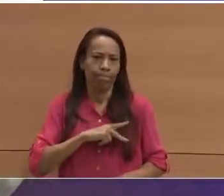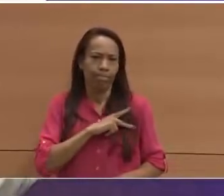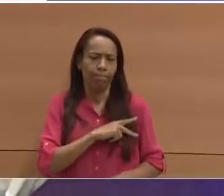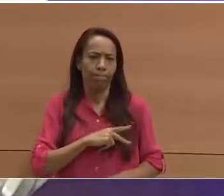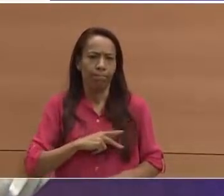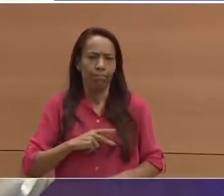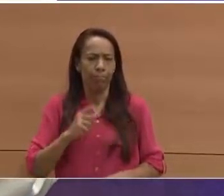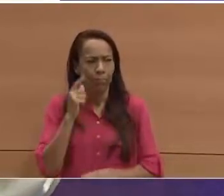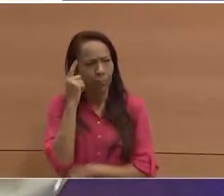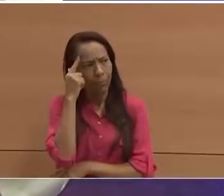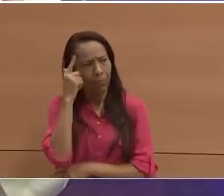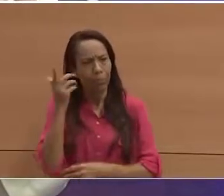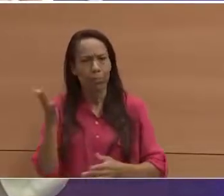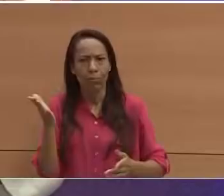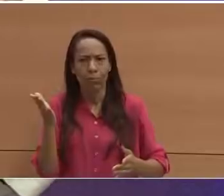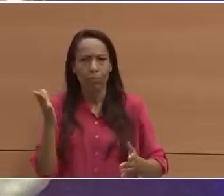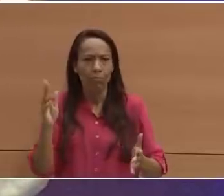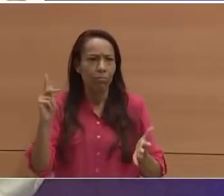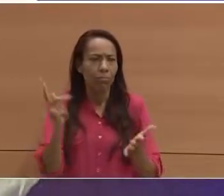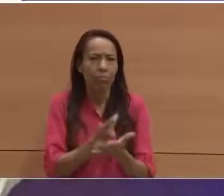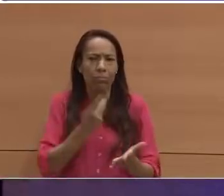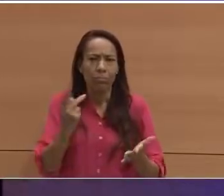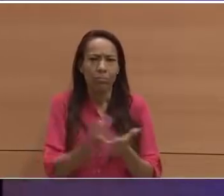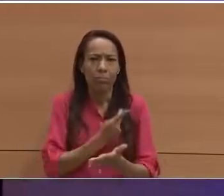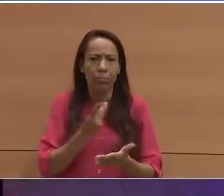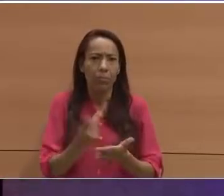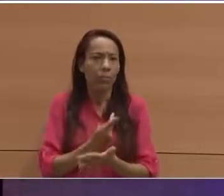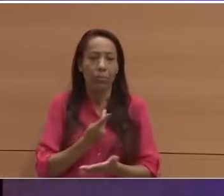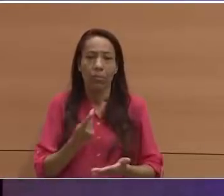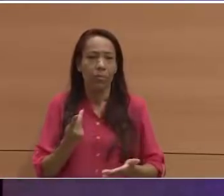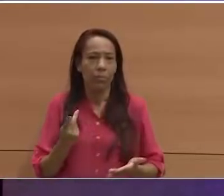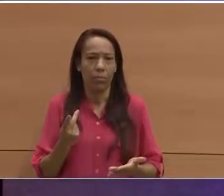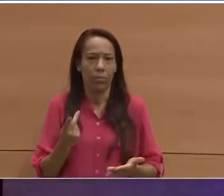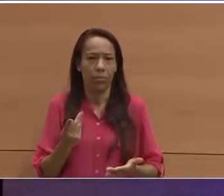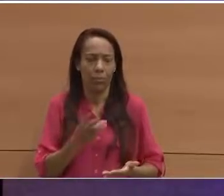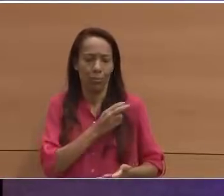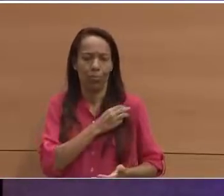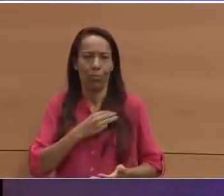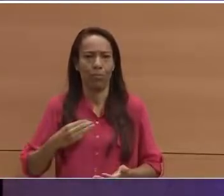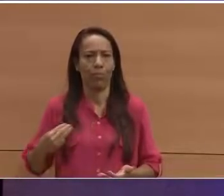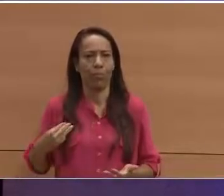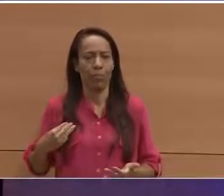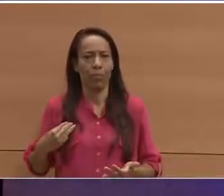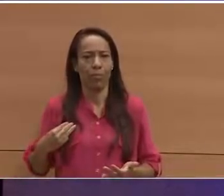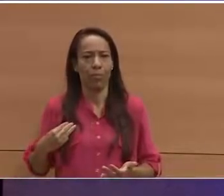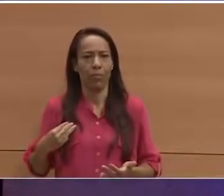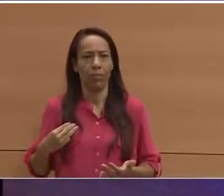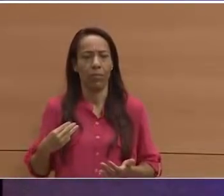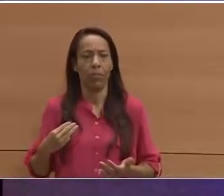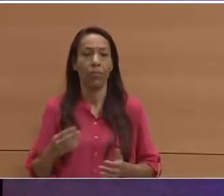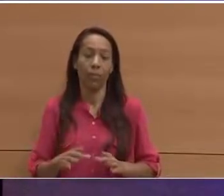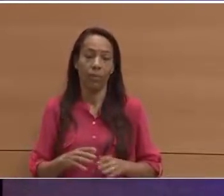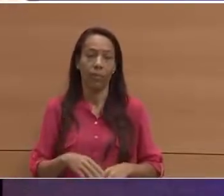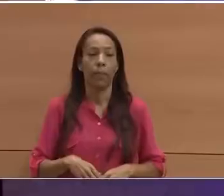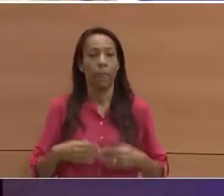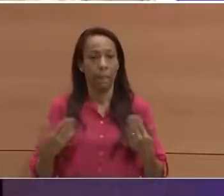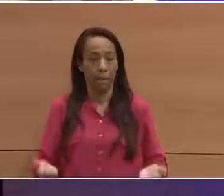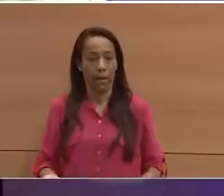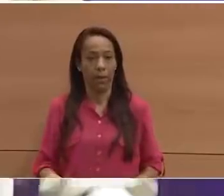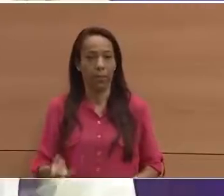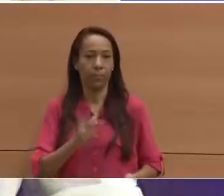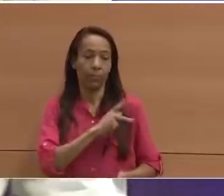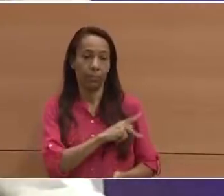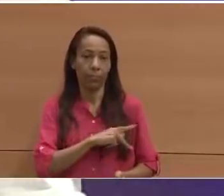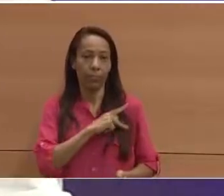com o meu ministério. E, momentaneamente ele se debilitou, se enfraqueceu e foi fazer voto de Nazireu junto